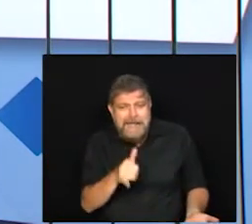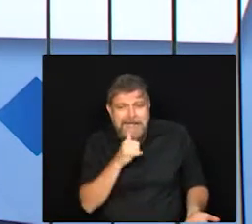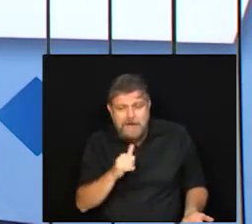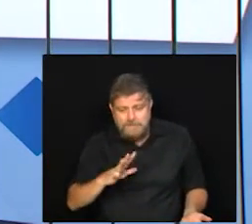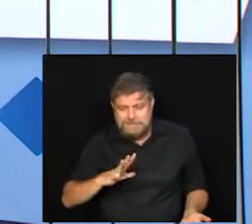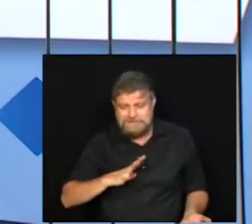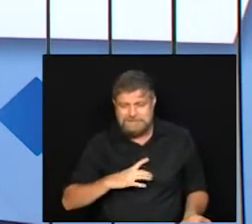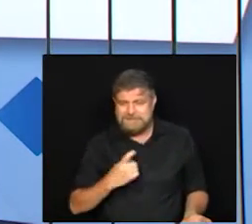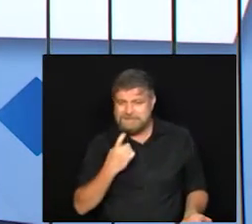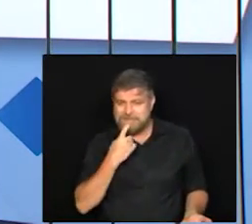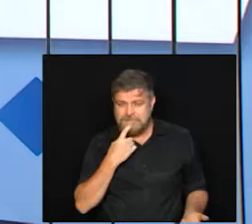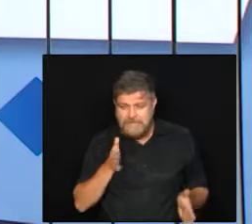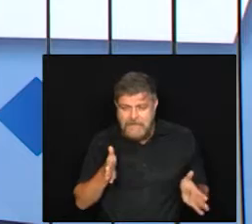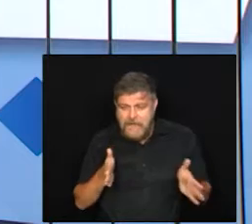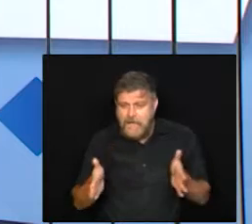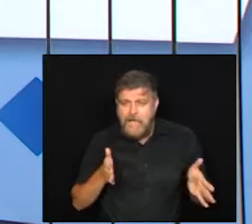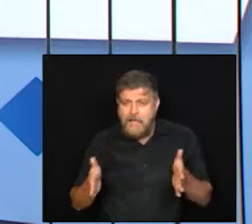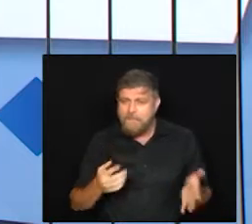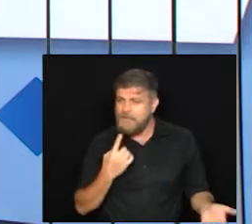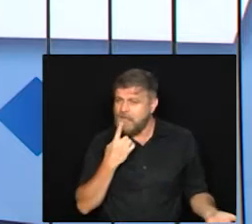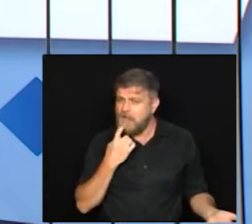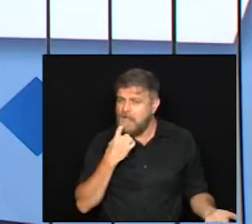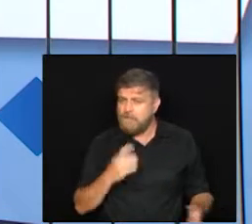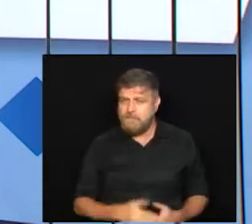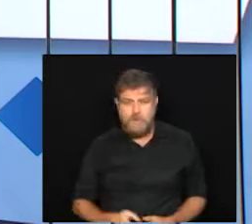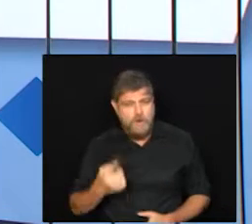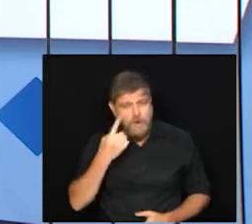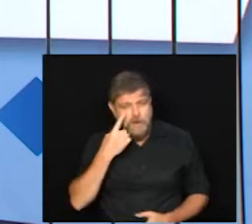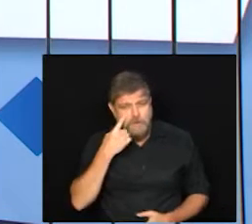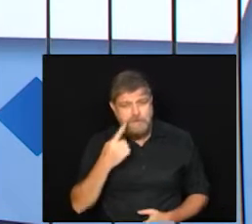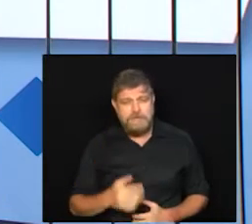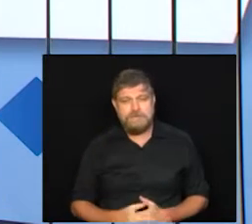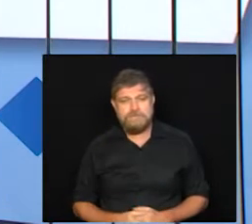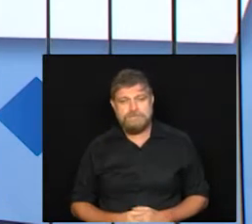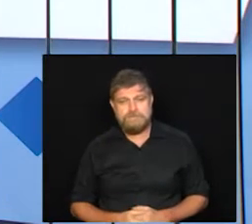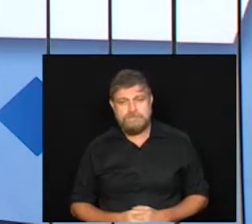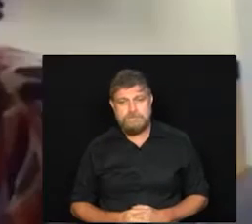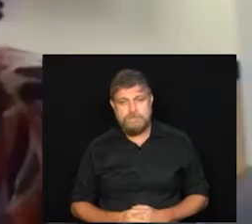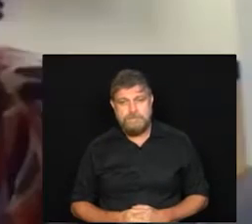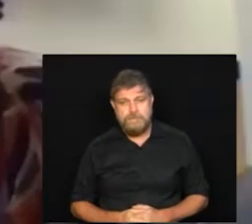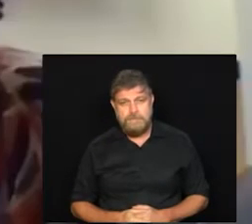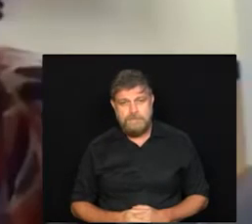cidade de Campinas neste período de fase vermelha. Acompanhe.